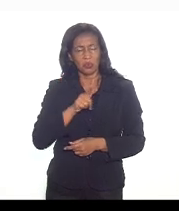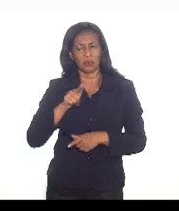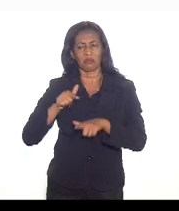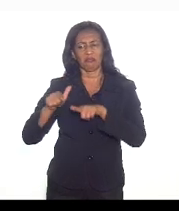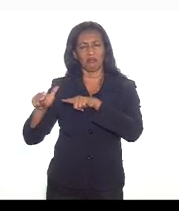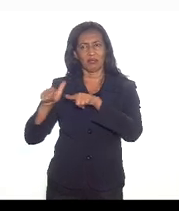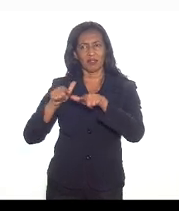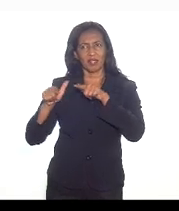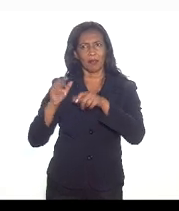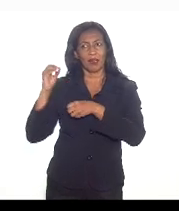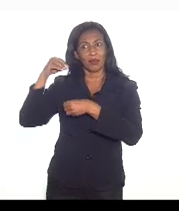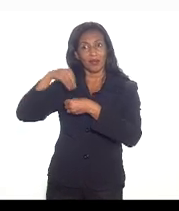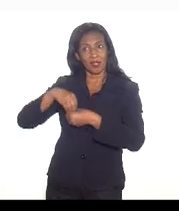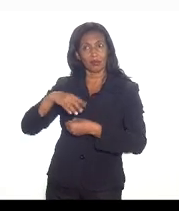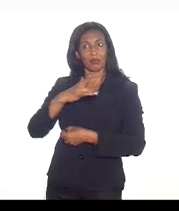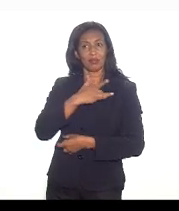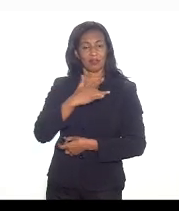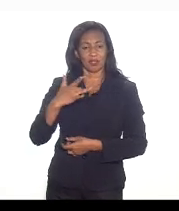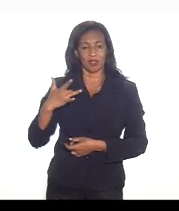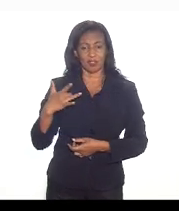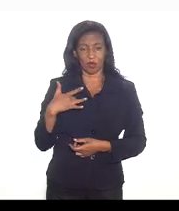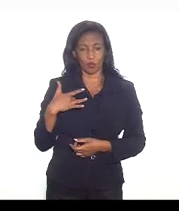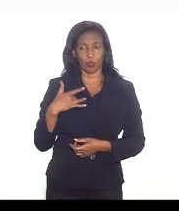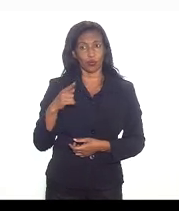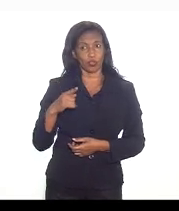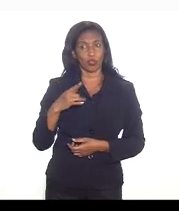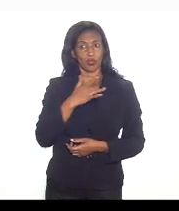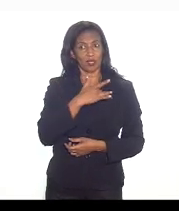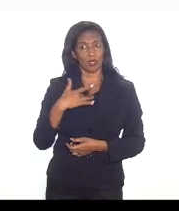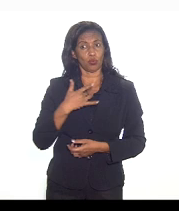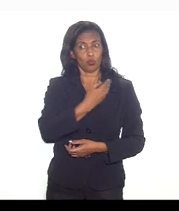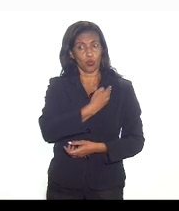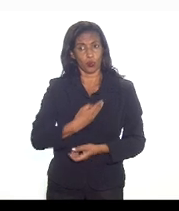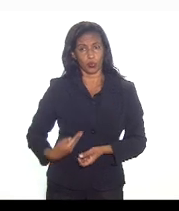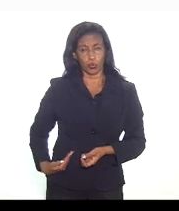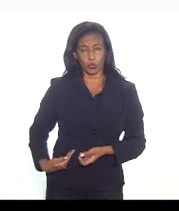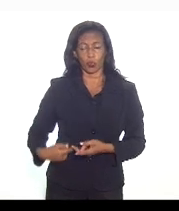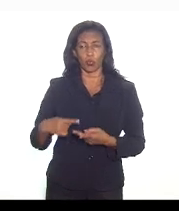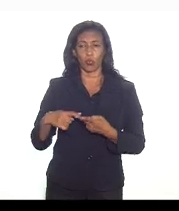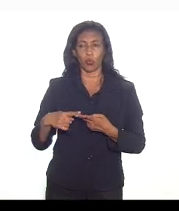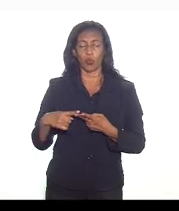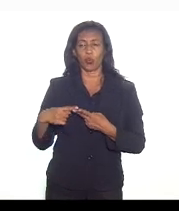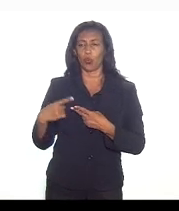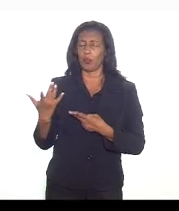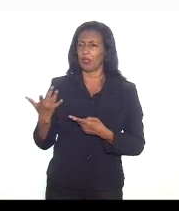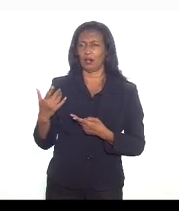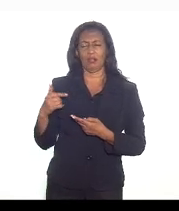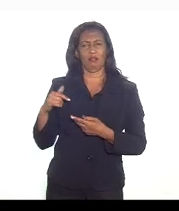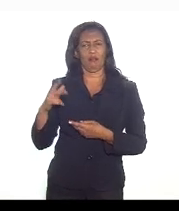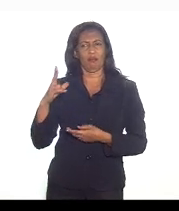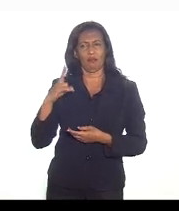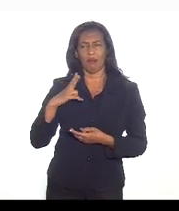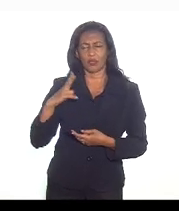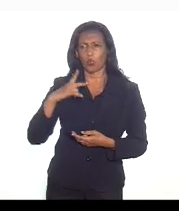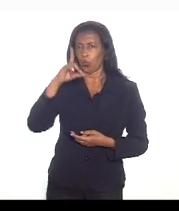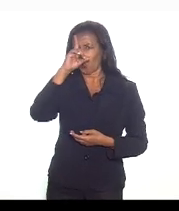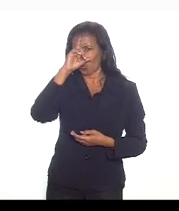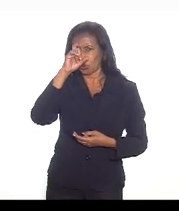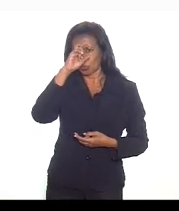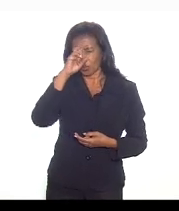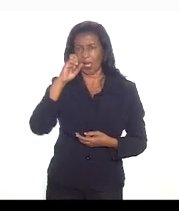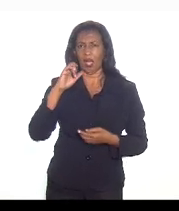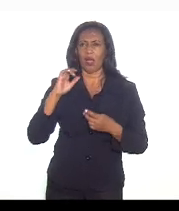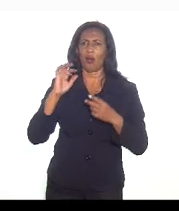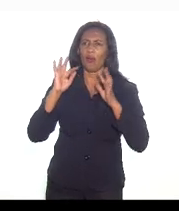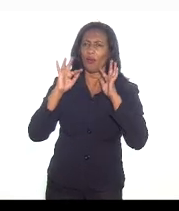Complexo Econômico Industrial da Saúde. Isso conta saúde pública, de serviços de saúde, hospitais, saúde da